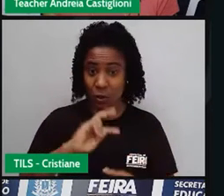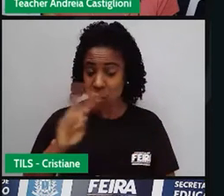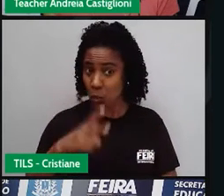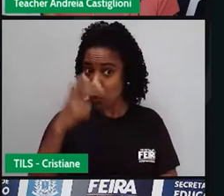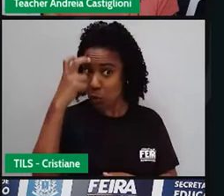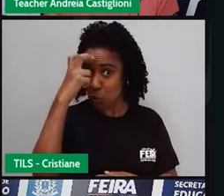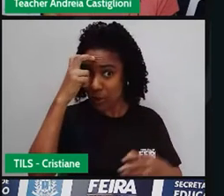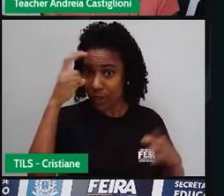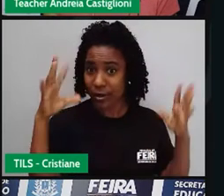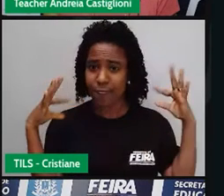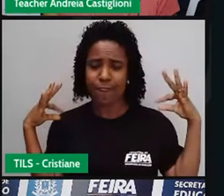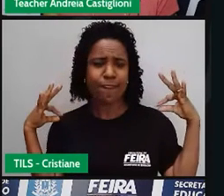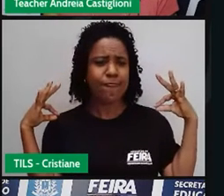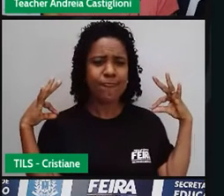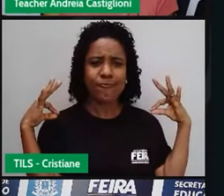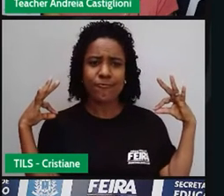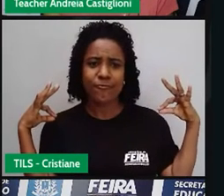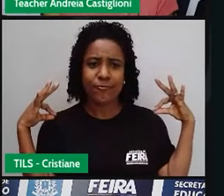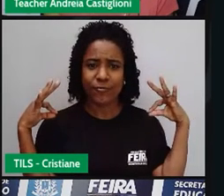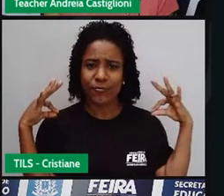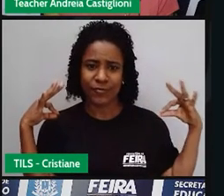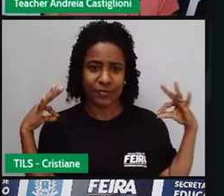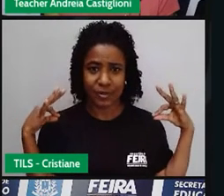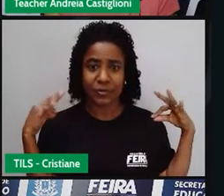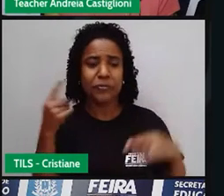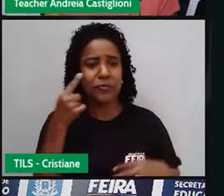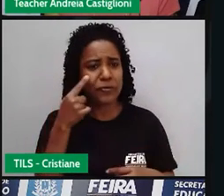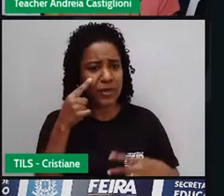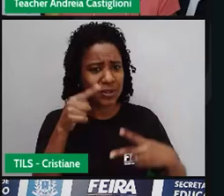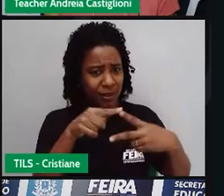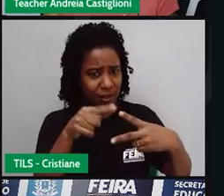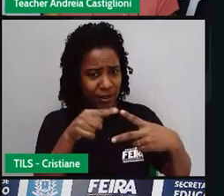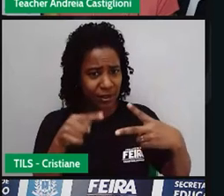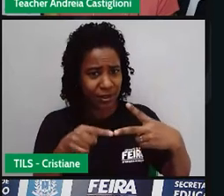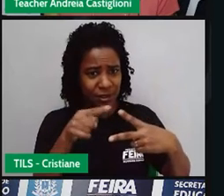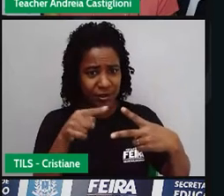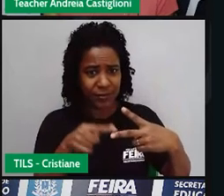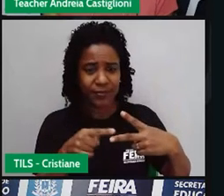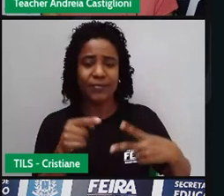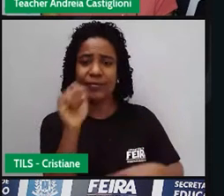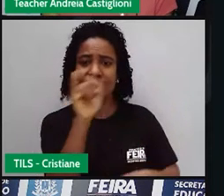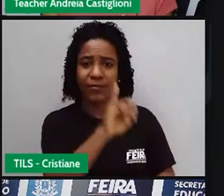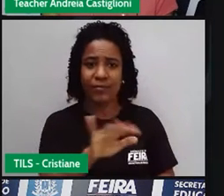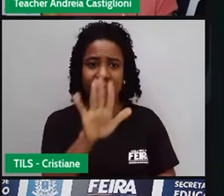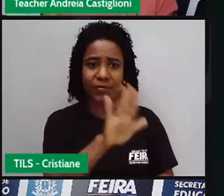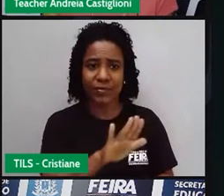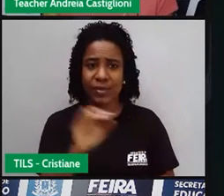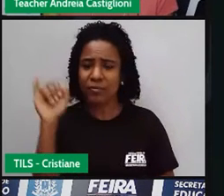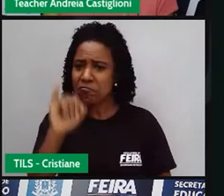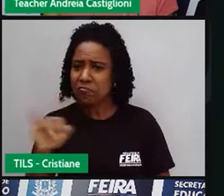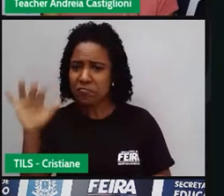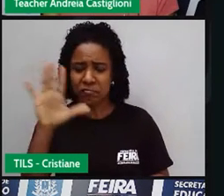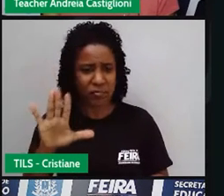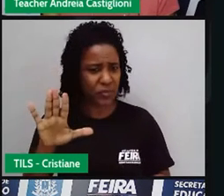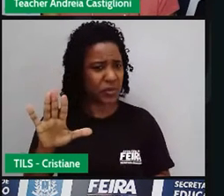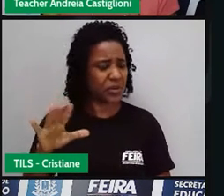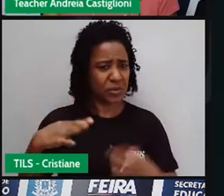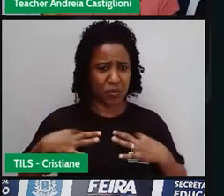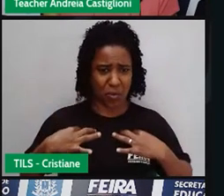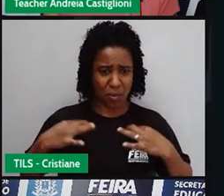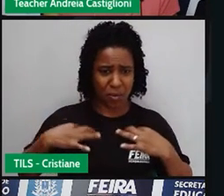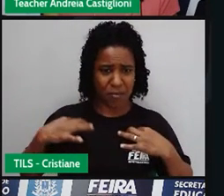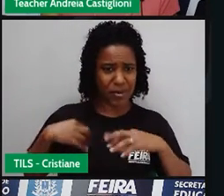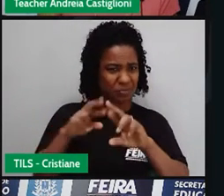vocês podem perceber aí que tem duas imagens que não são tão próximas da nossa realidade